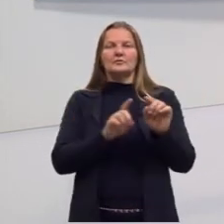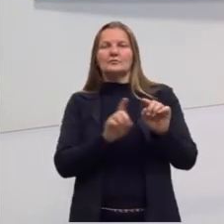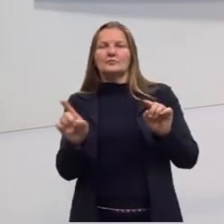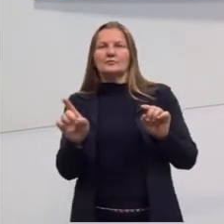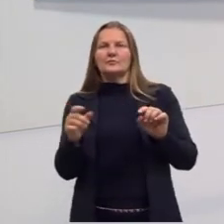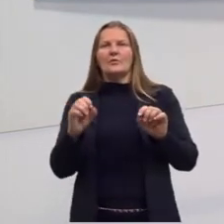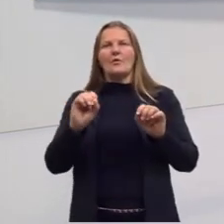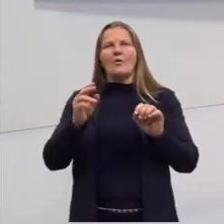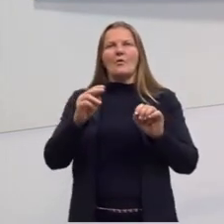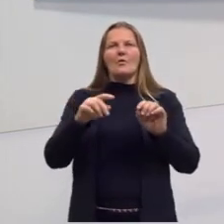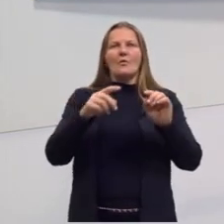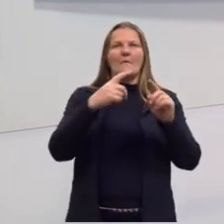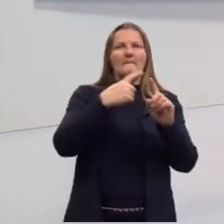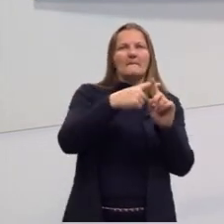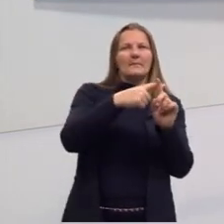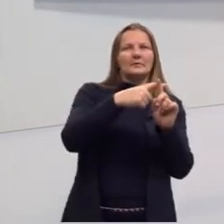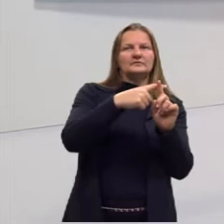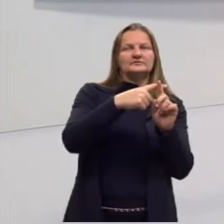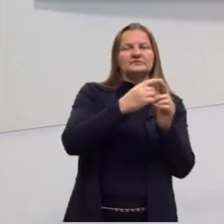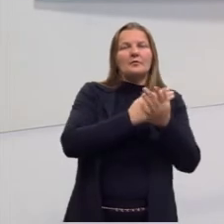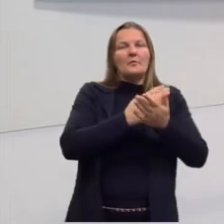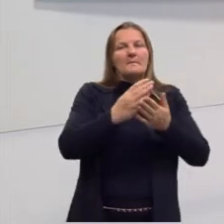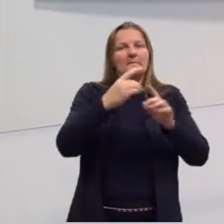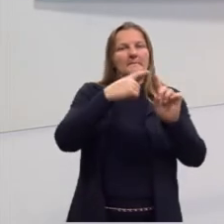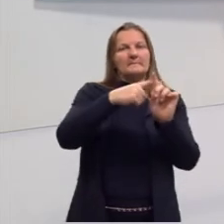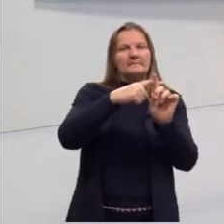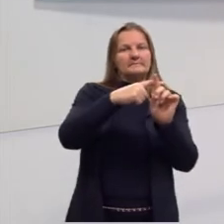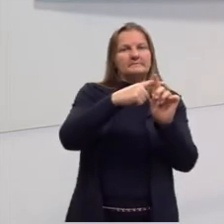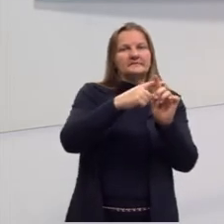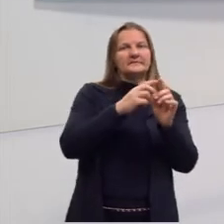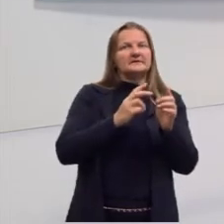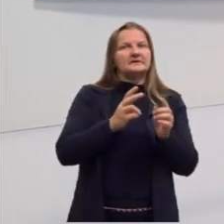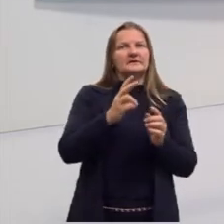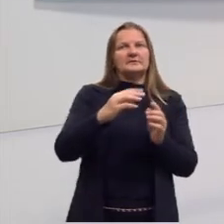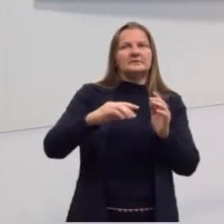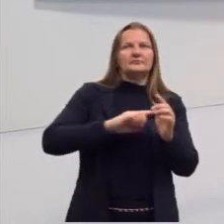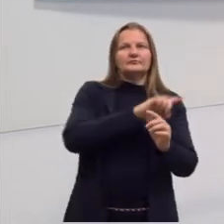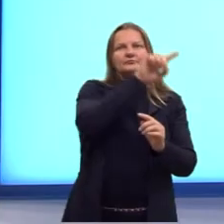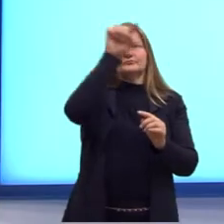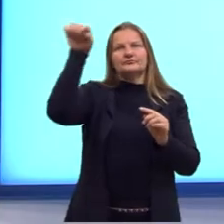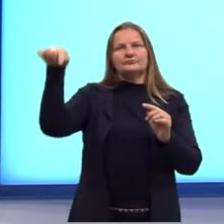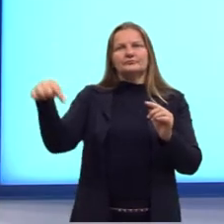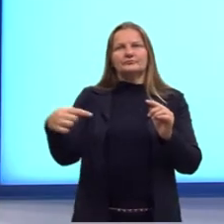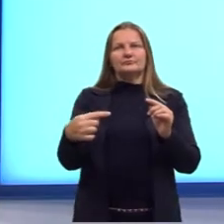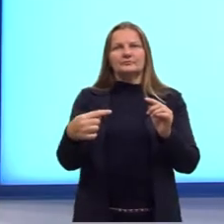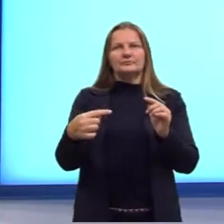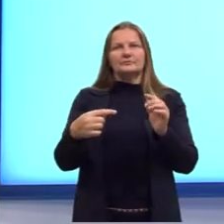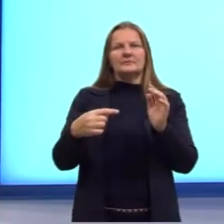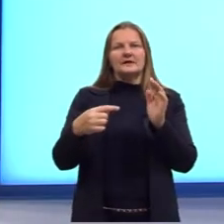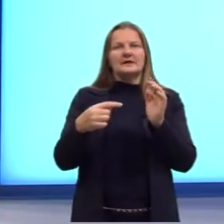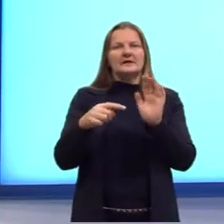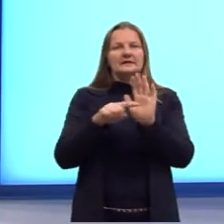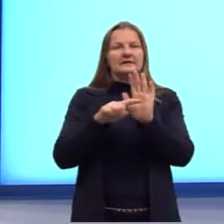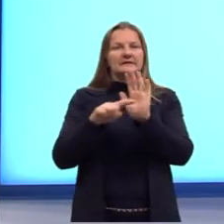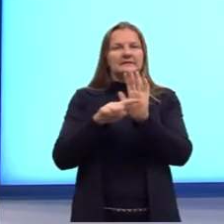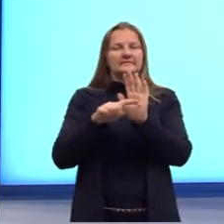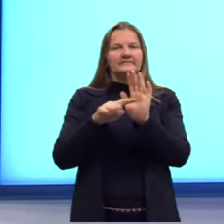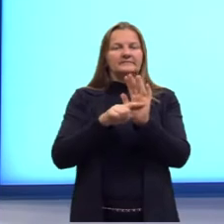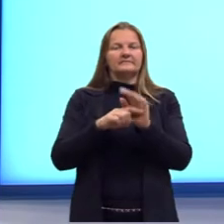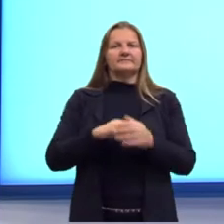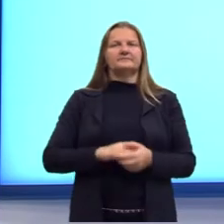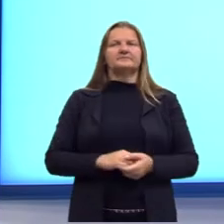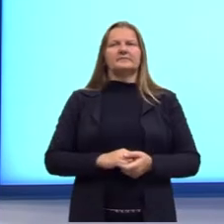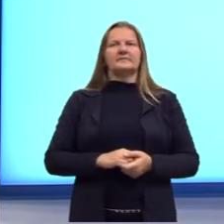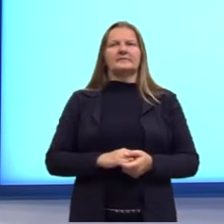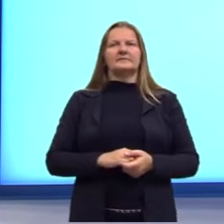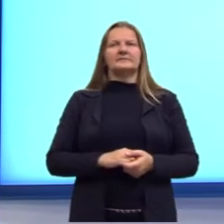sentido então é do Positivo saindo do Polo positivo para chegar no negativo e esse sentido